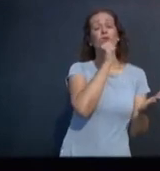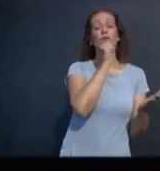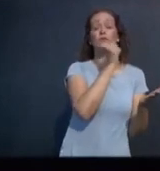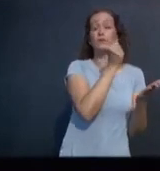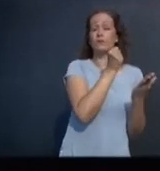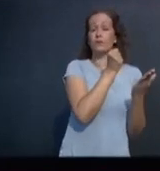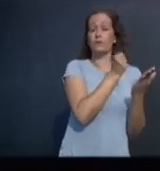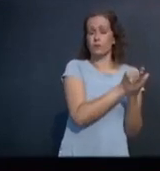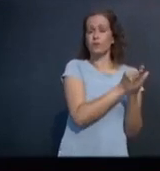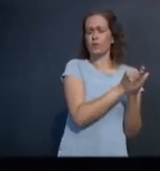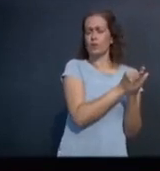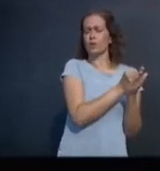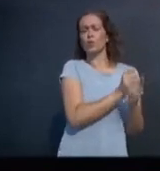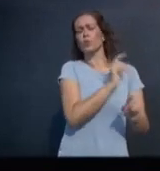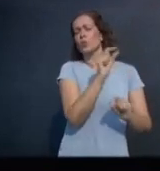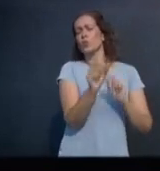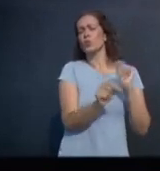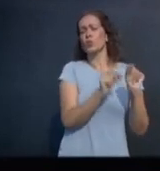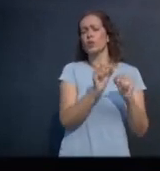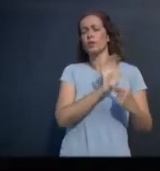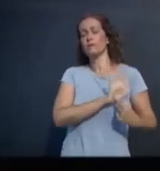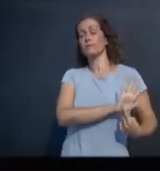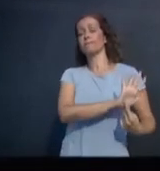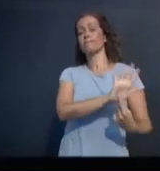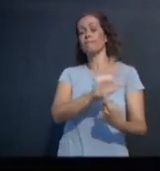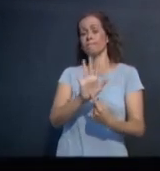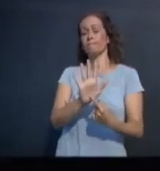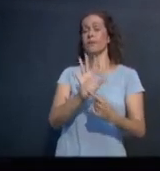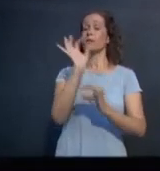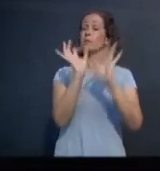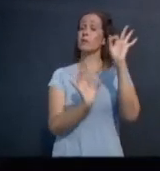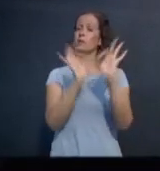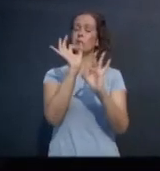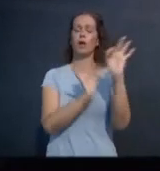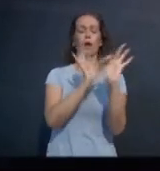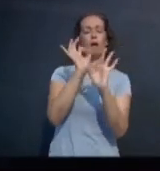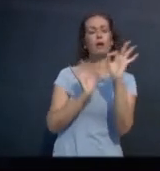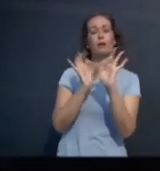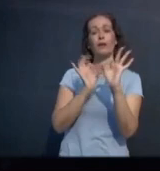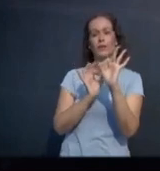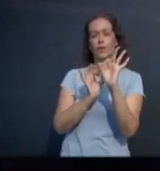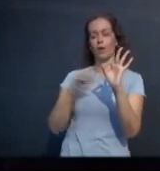todo o Velho Testamento é exatamente a preparação para a vinda do Senhor.